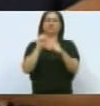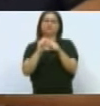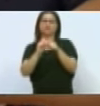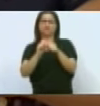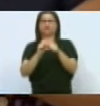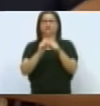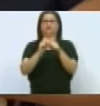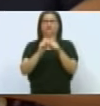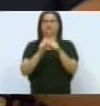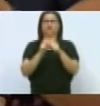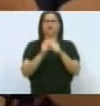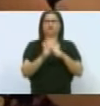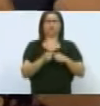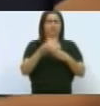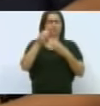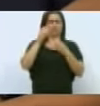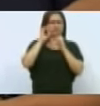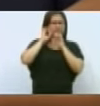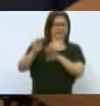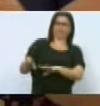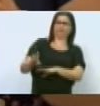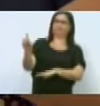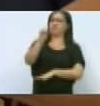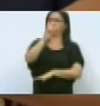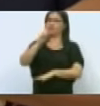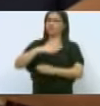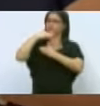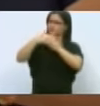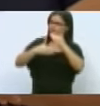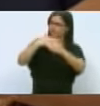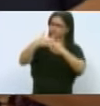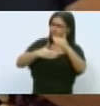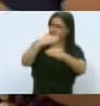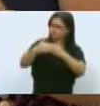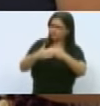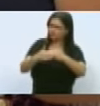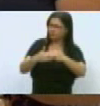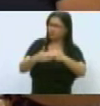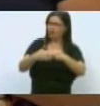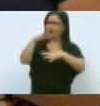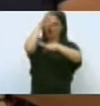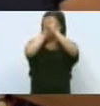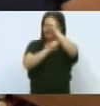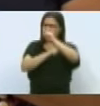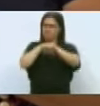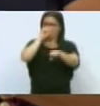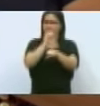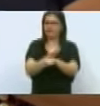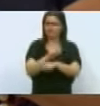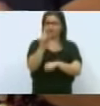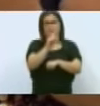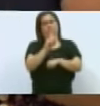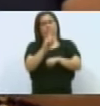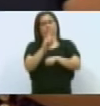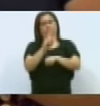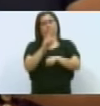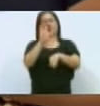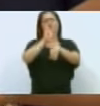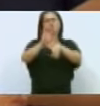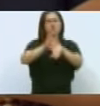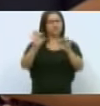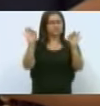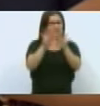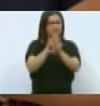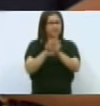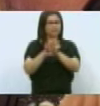E não desistirem, eu falo para eles, não desistam, aprendam, não parem. Porque às vezes termina o curso, a pessoa já para. Aí depois ela tem a dificuldade,